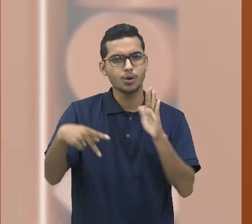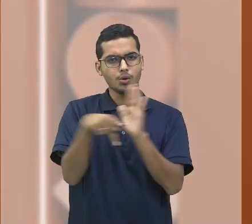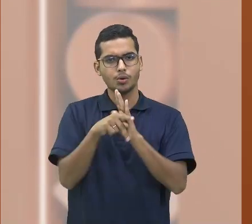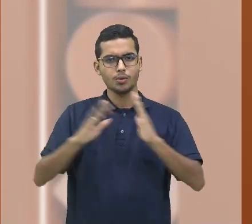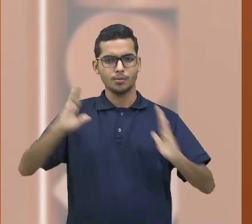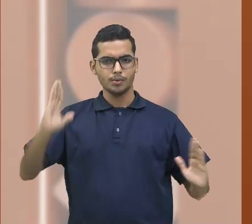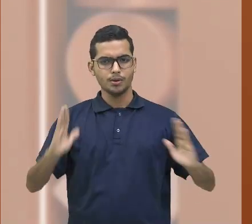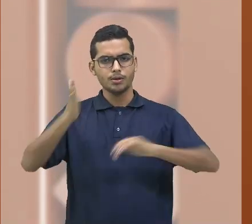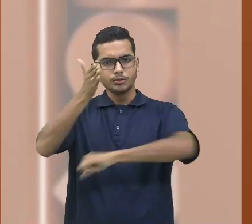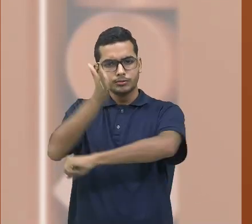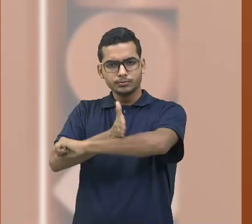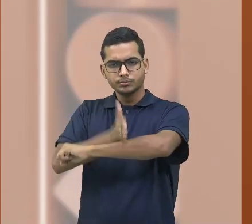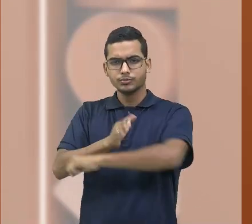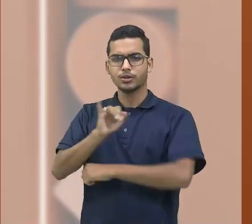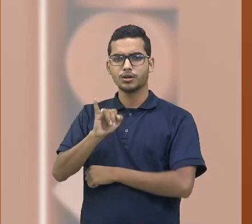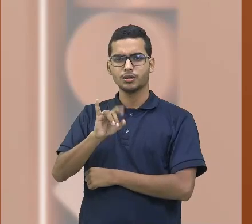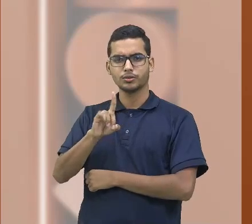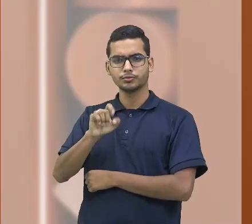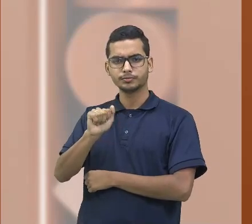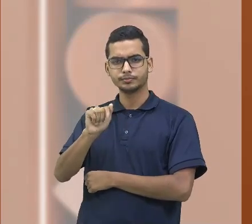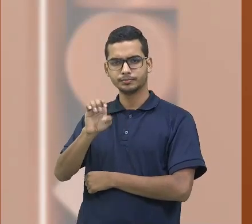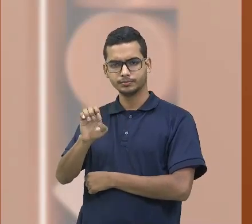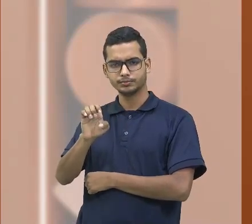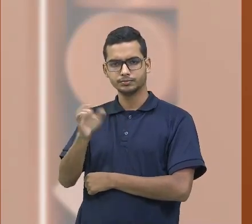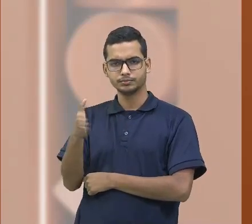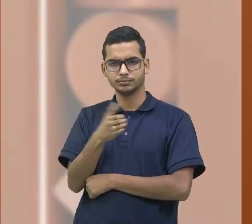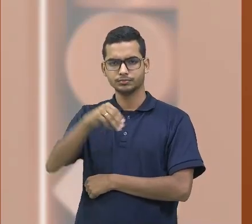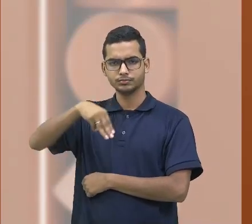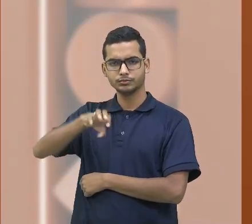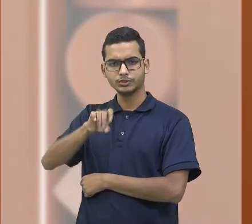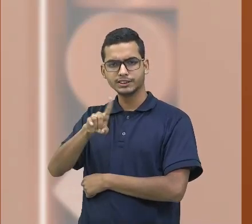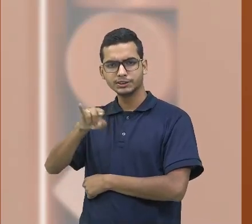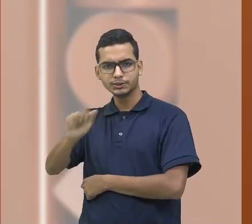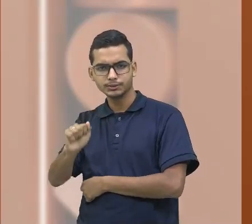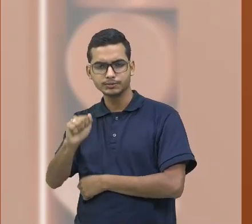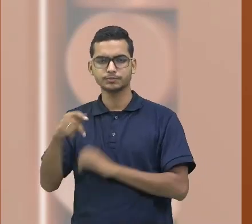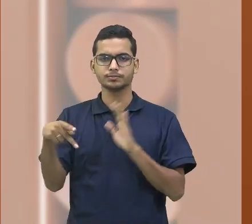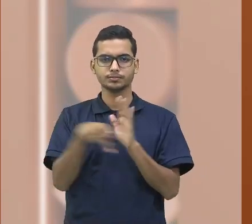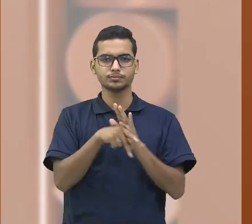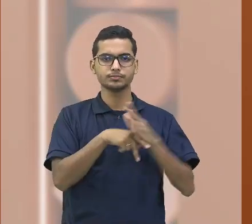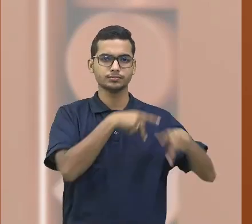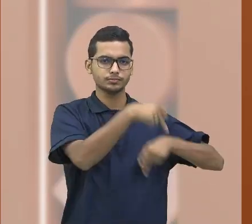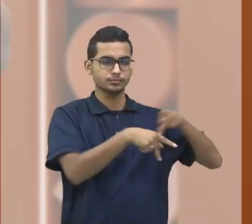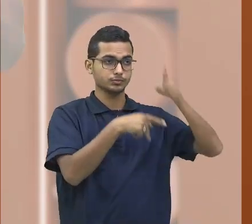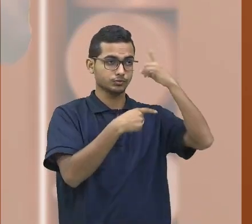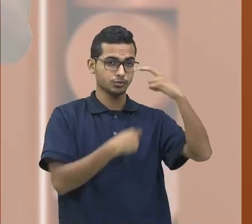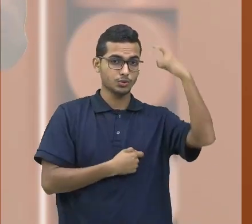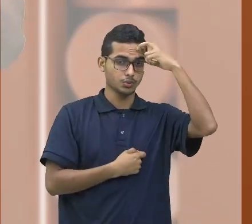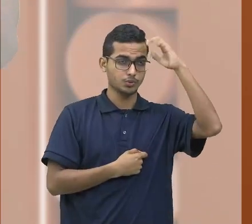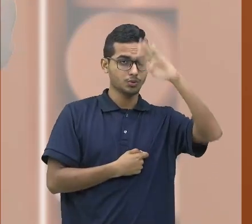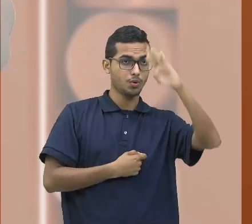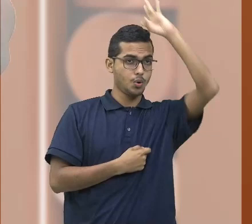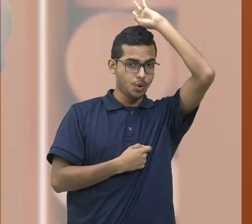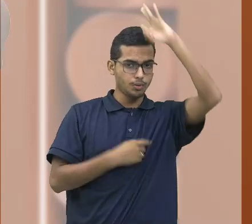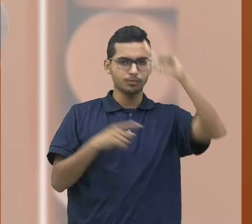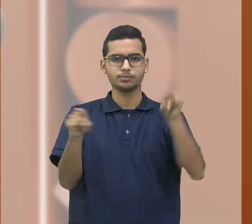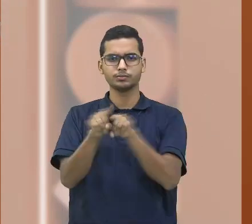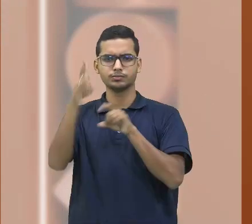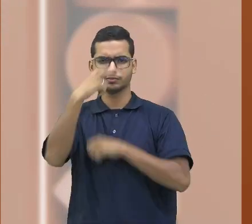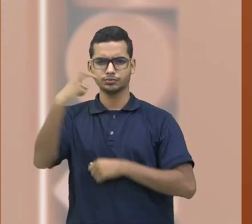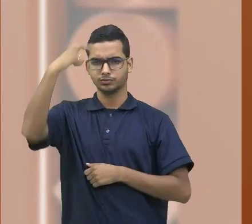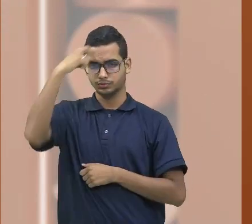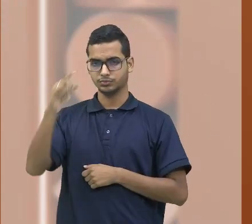Idade Média, reunindo elementos da cultura germânica e da cultura romana também. Então lembra sempre que algumas